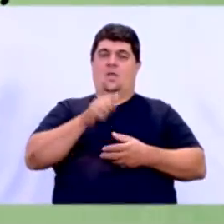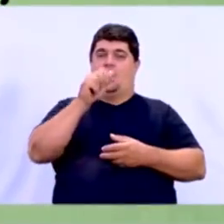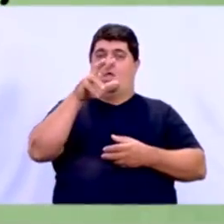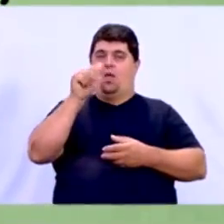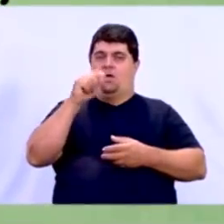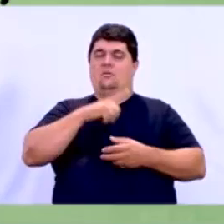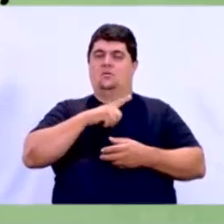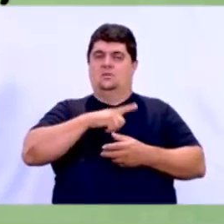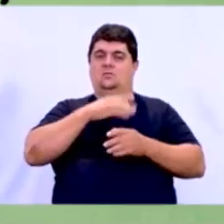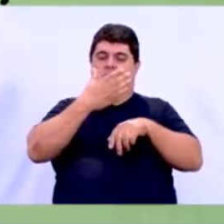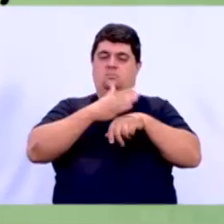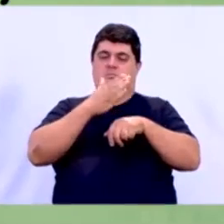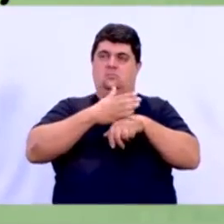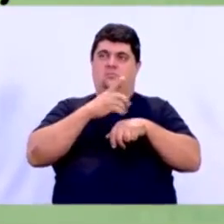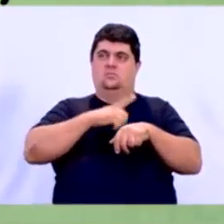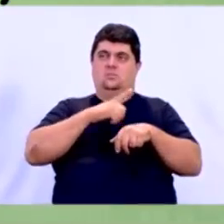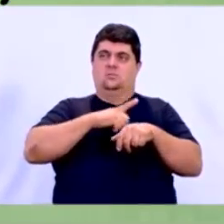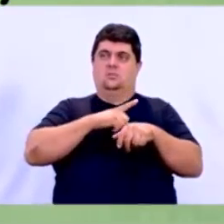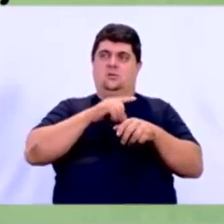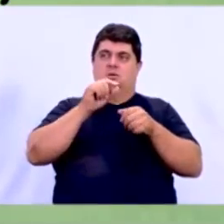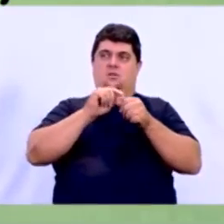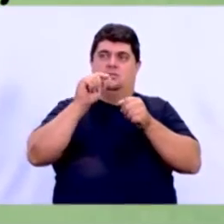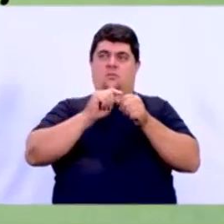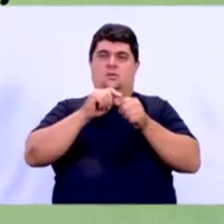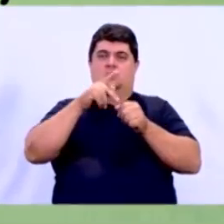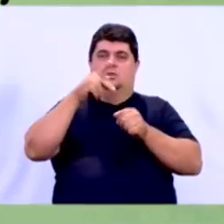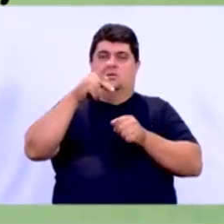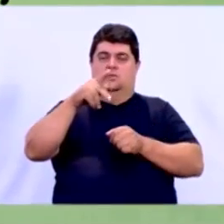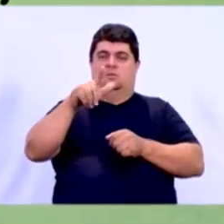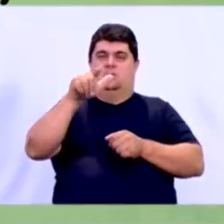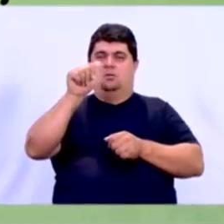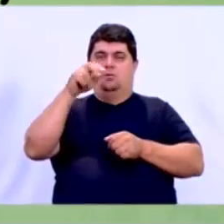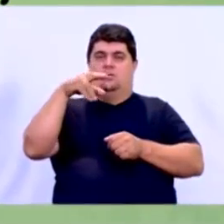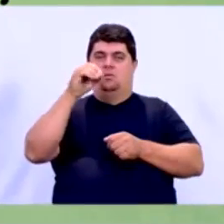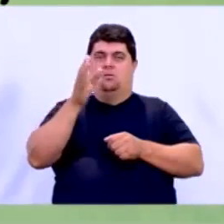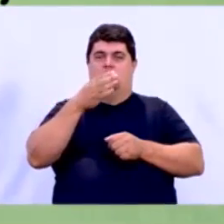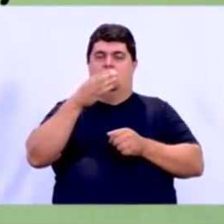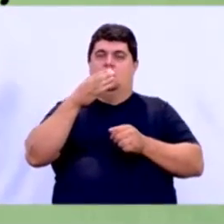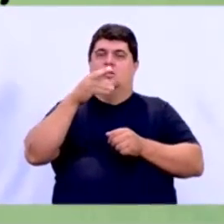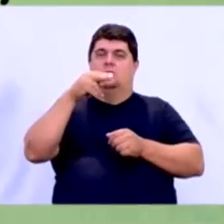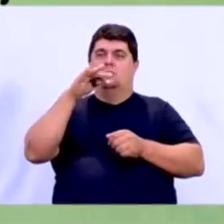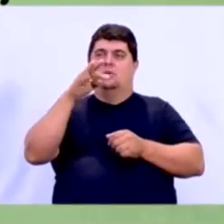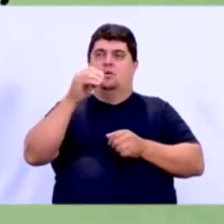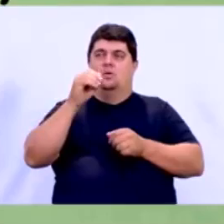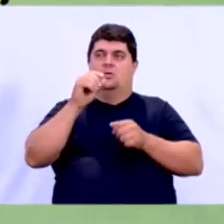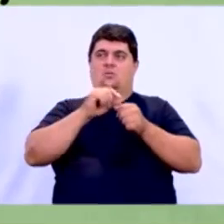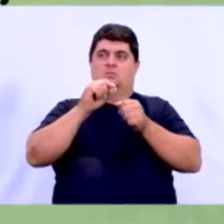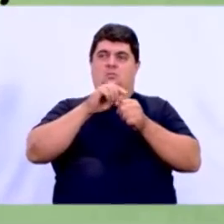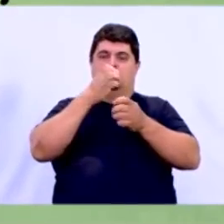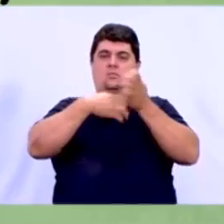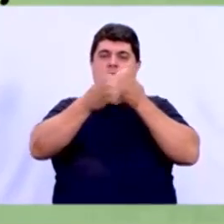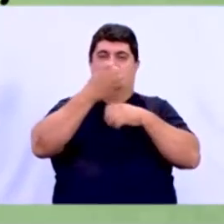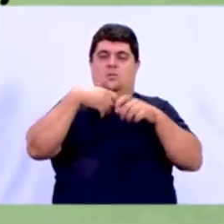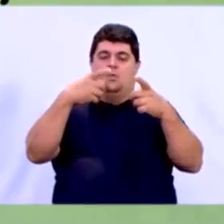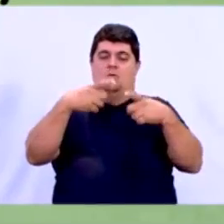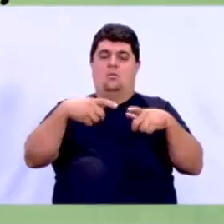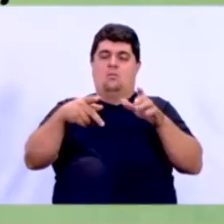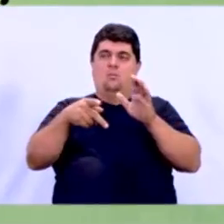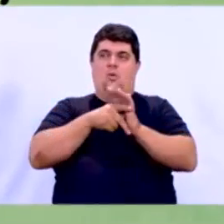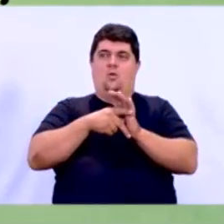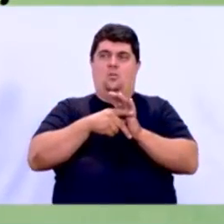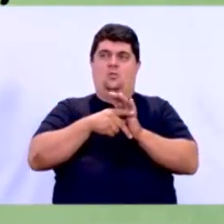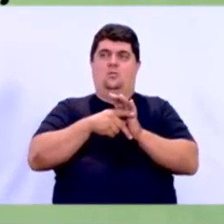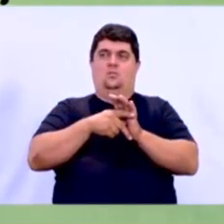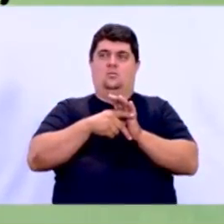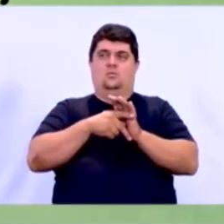atividade. A atividade, ela consiste na utilização do plano de negócios por um empreendedor local, tá?